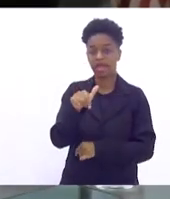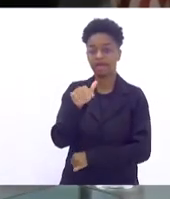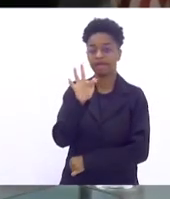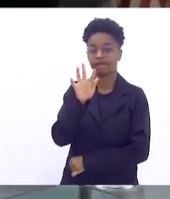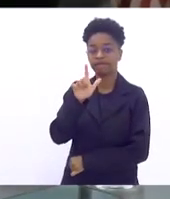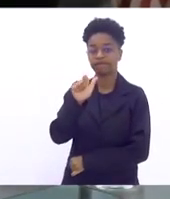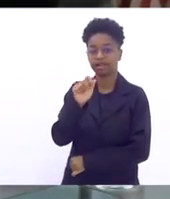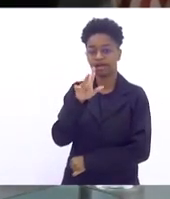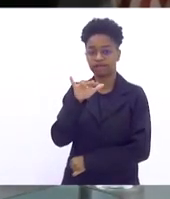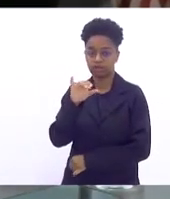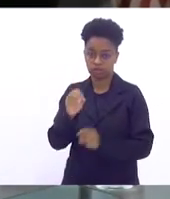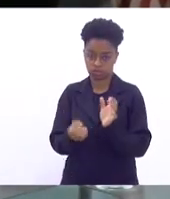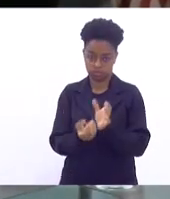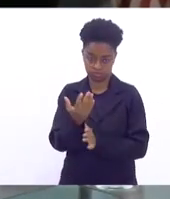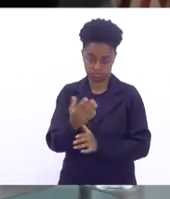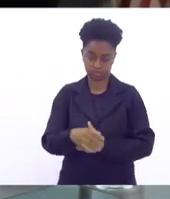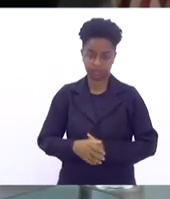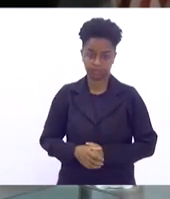serafini